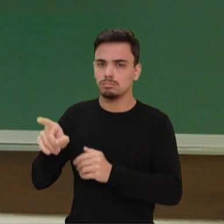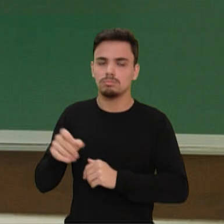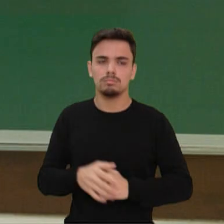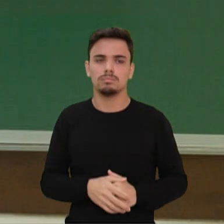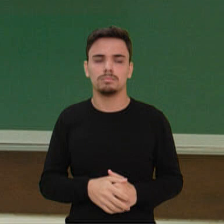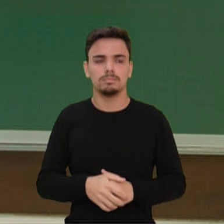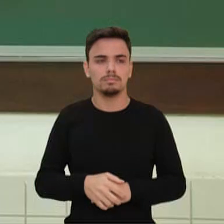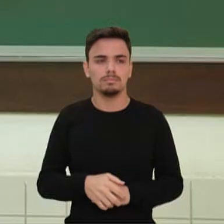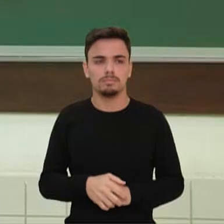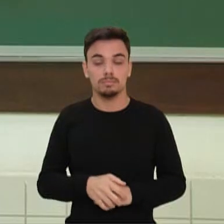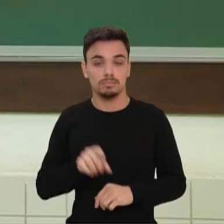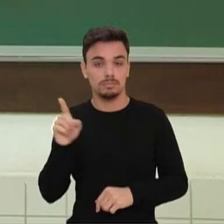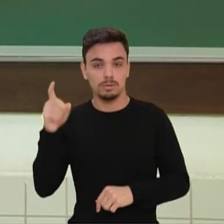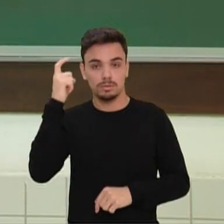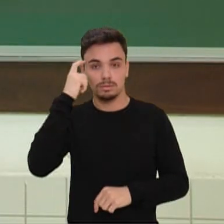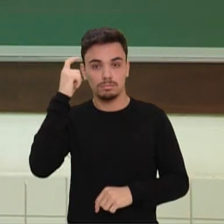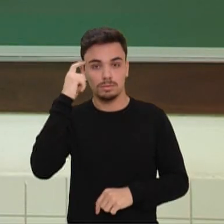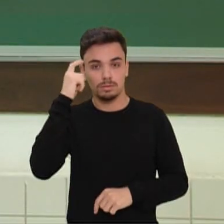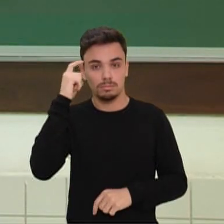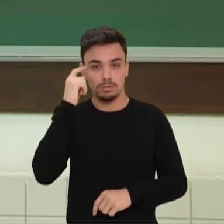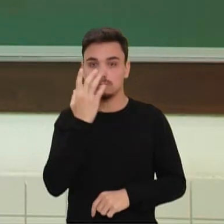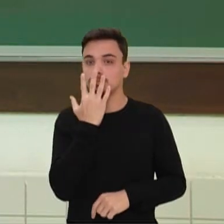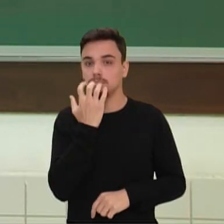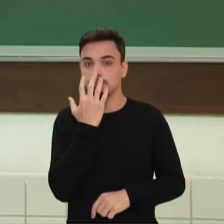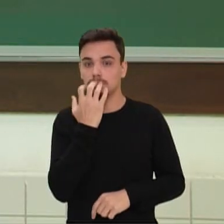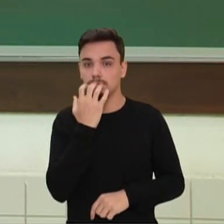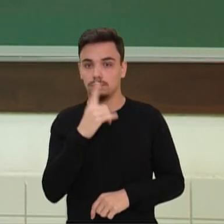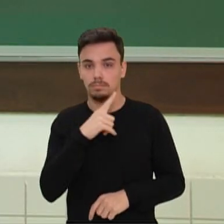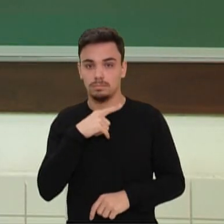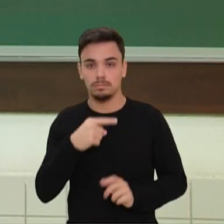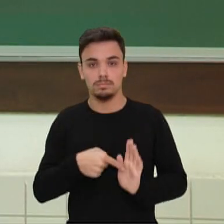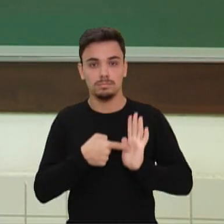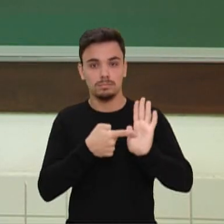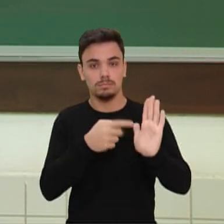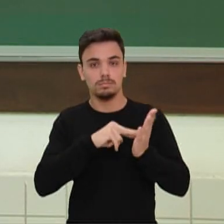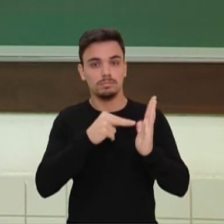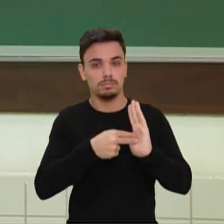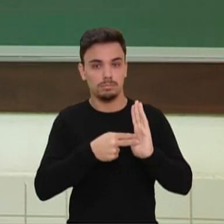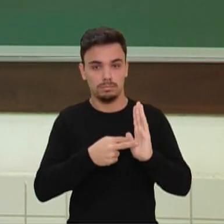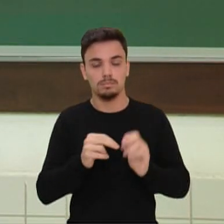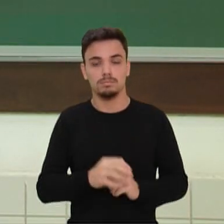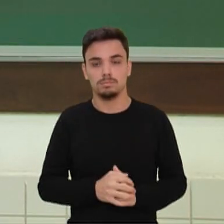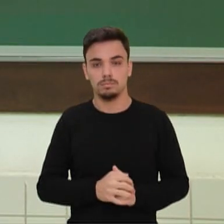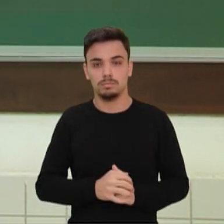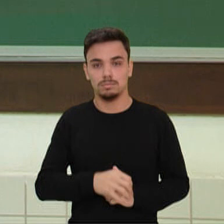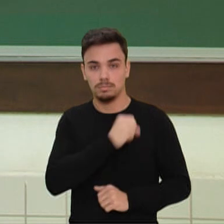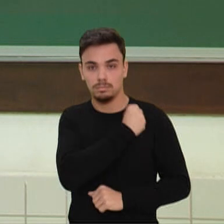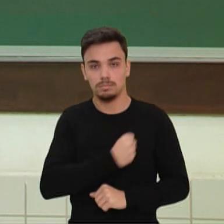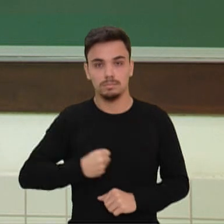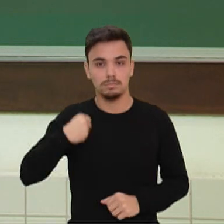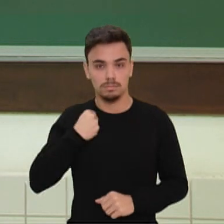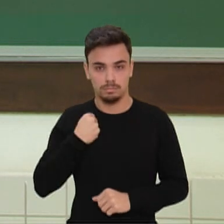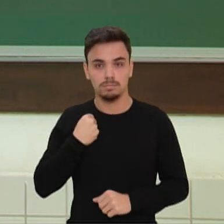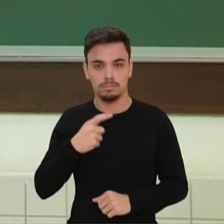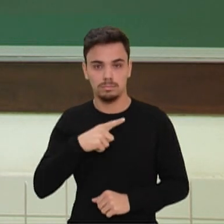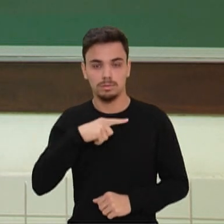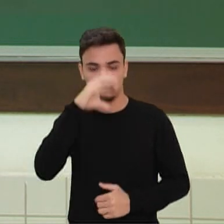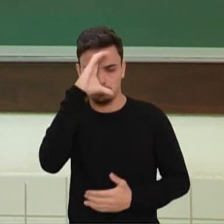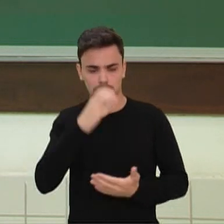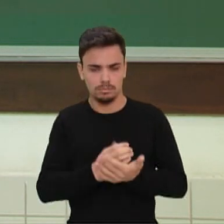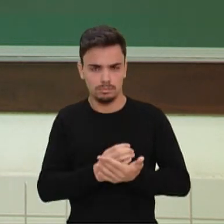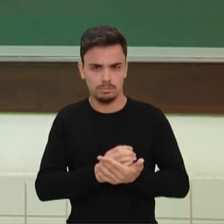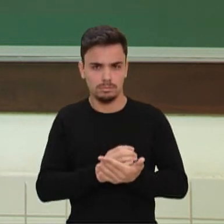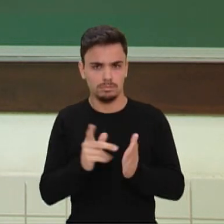veja só, esse pensamento de Nietzsche vai estar querendo dizer para nós que o Sócrates, ele confiava muito